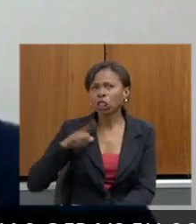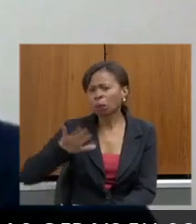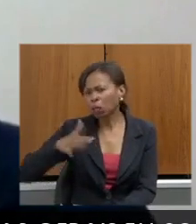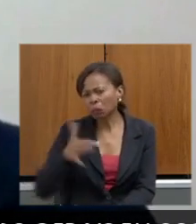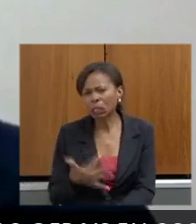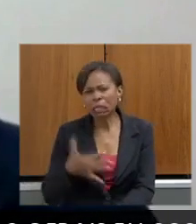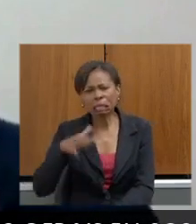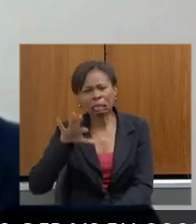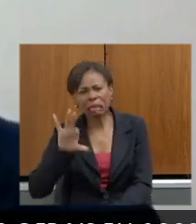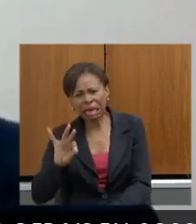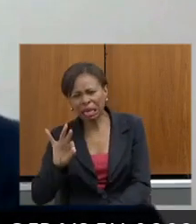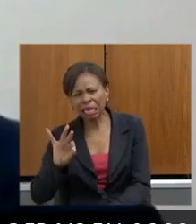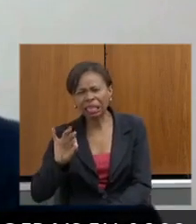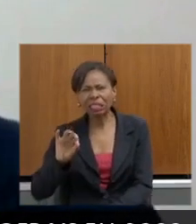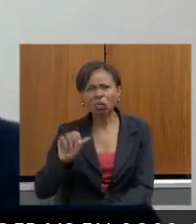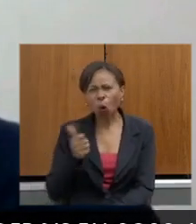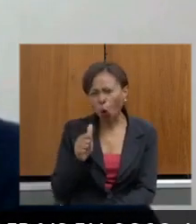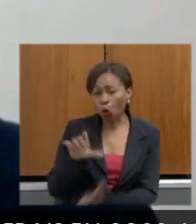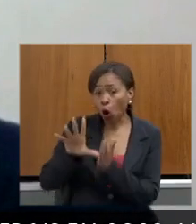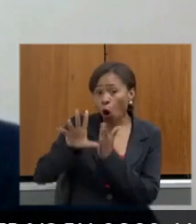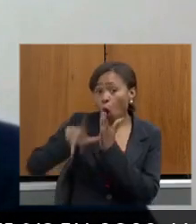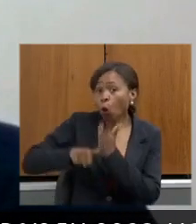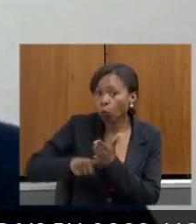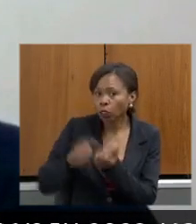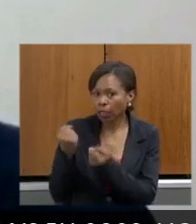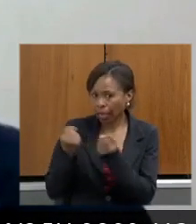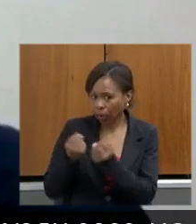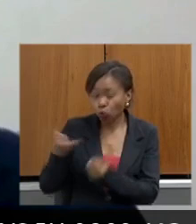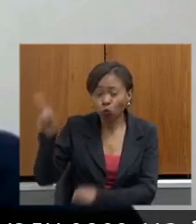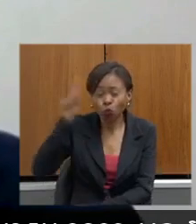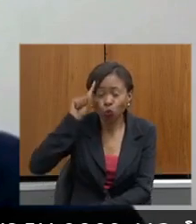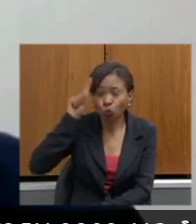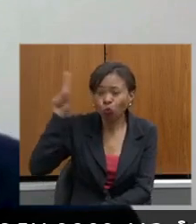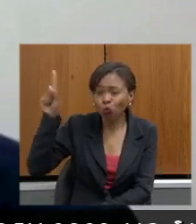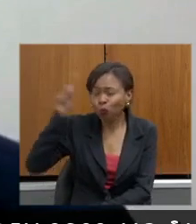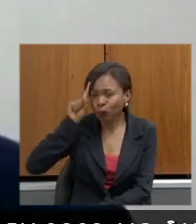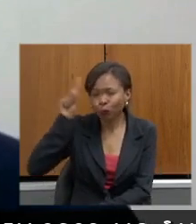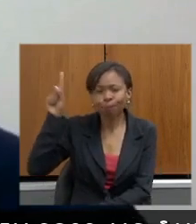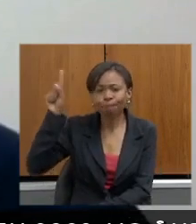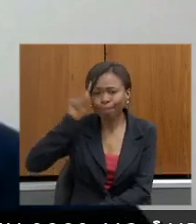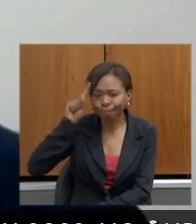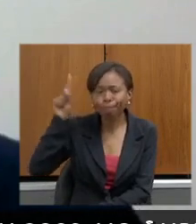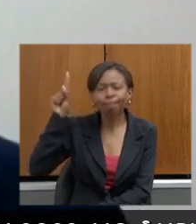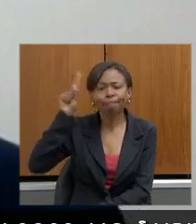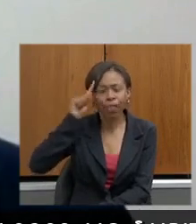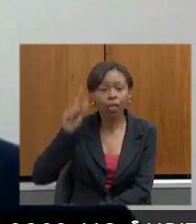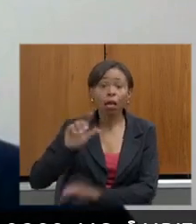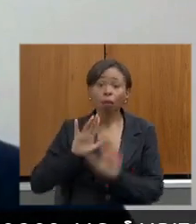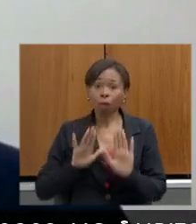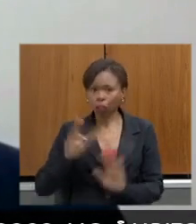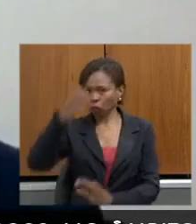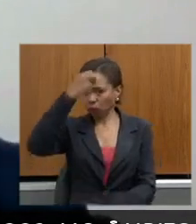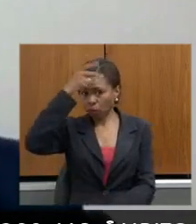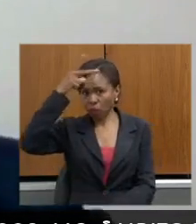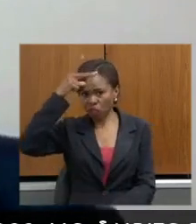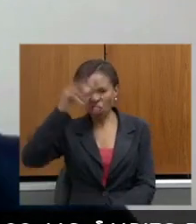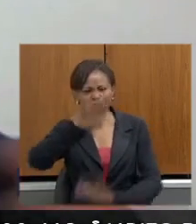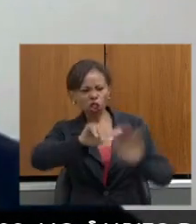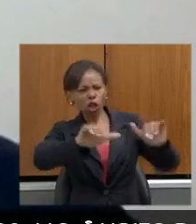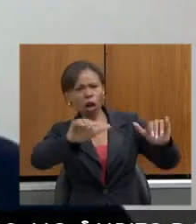Roubos de Veículos por dia o dia o prefeito utilizou a guarda municipal